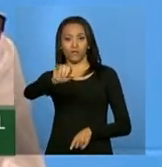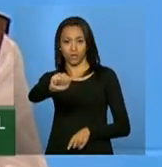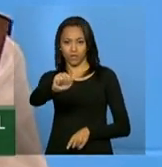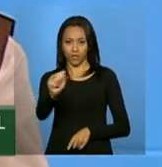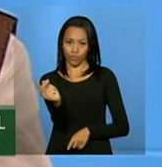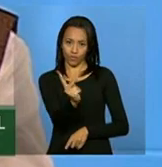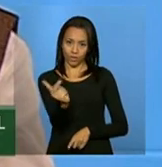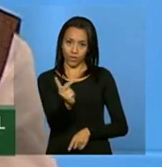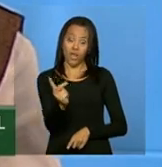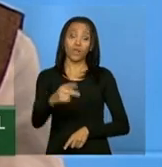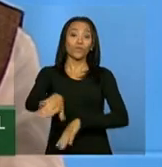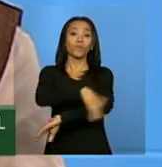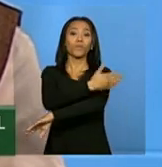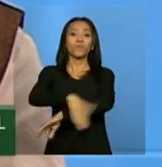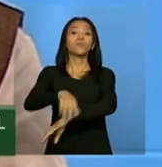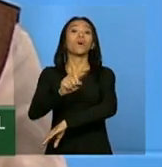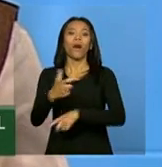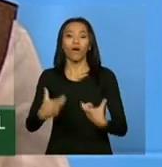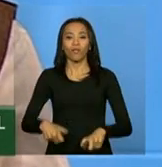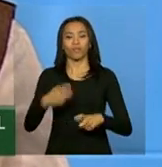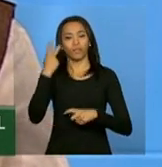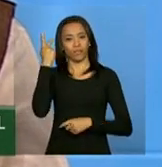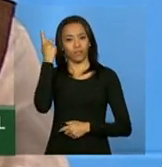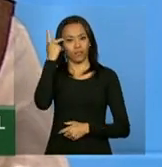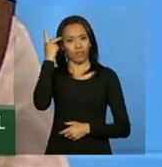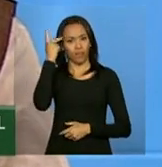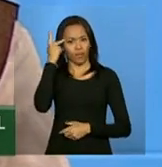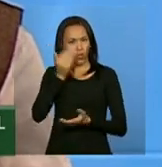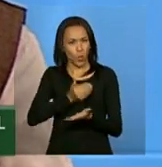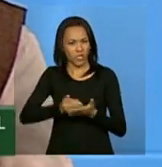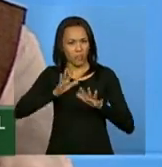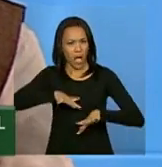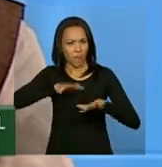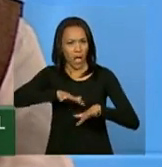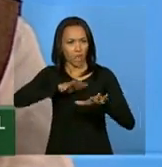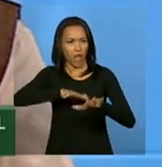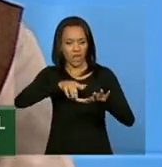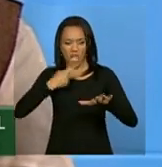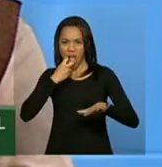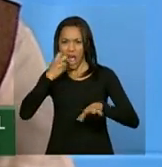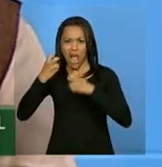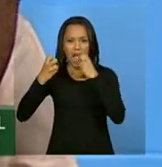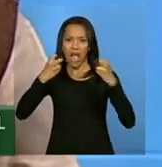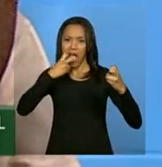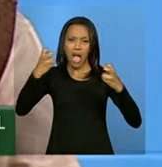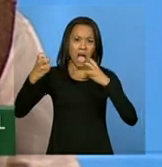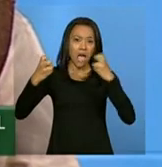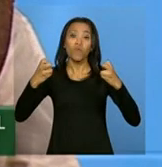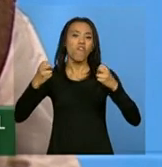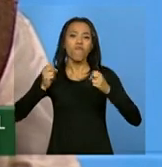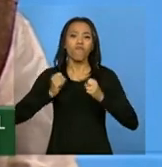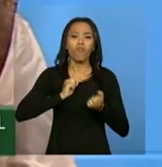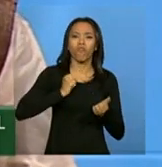Nas ruas de São Paulo, quando nós iniciamos a marcha, eles gritavam, fora o trabalho infantil.